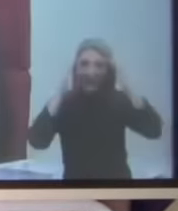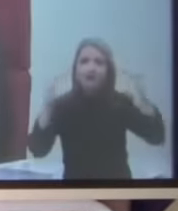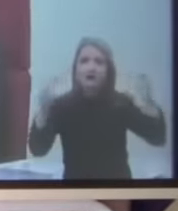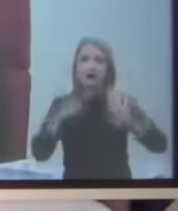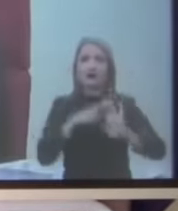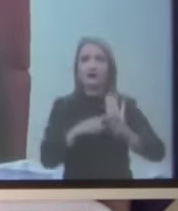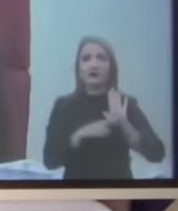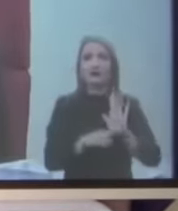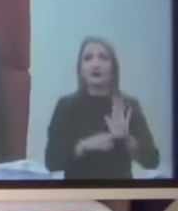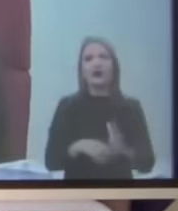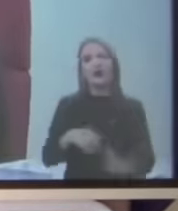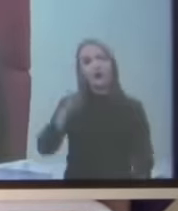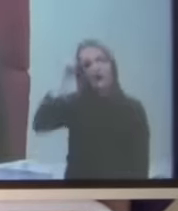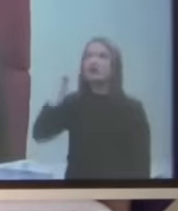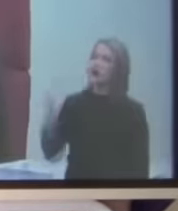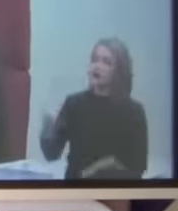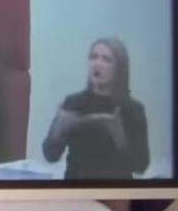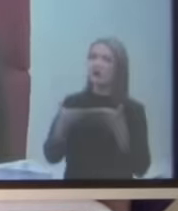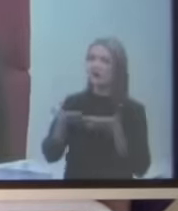último